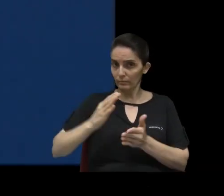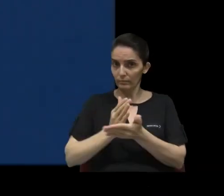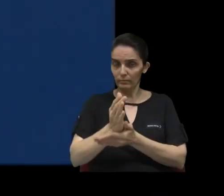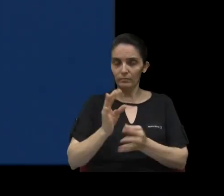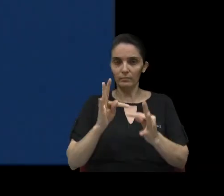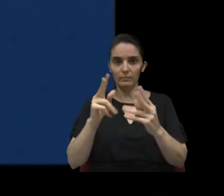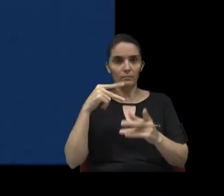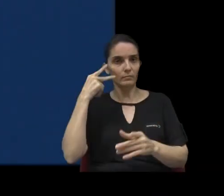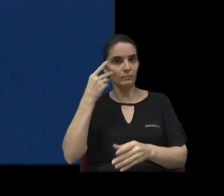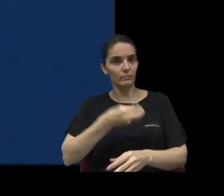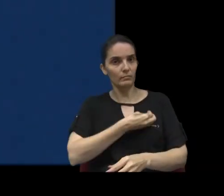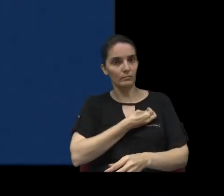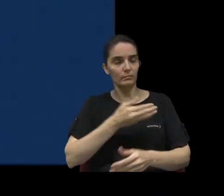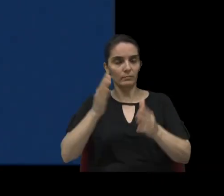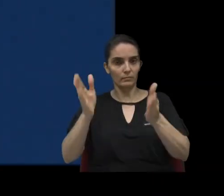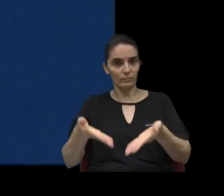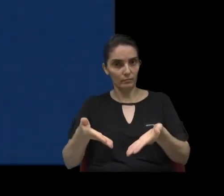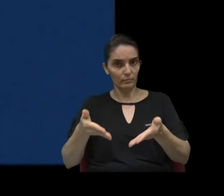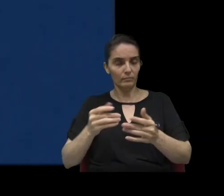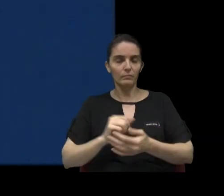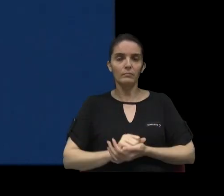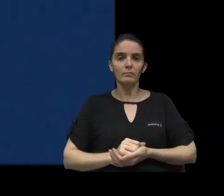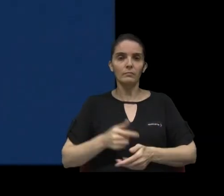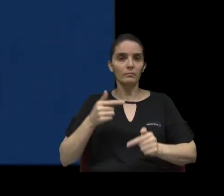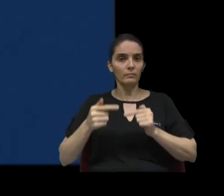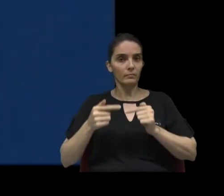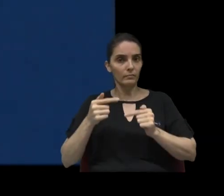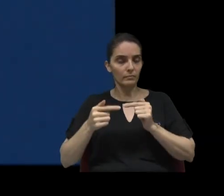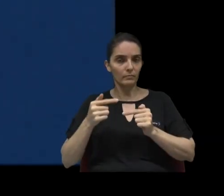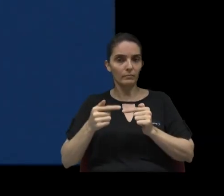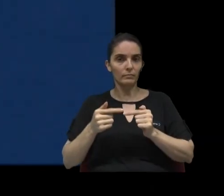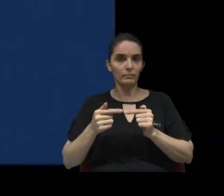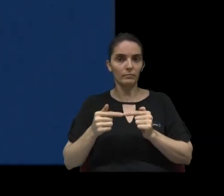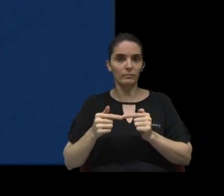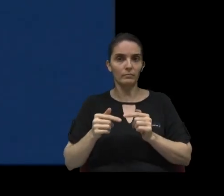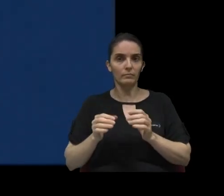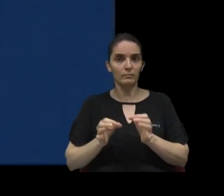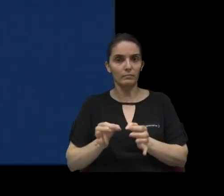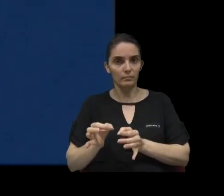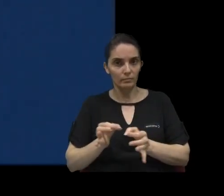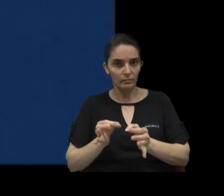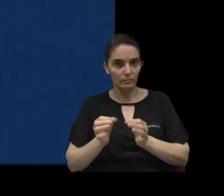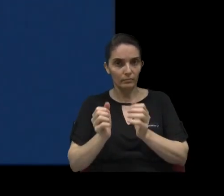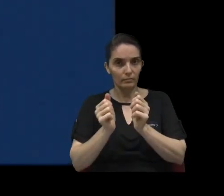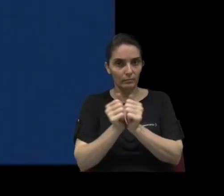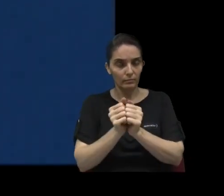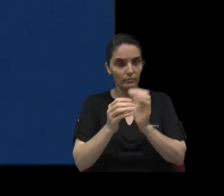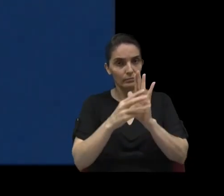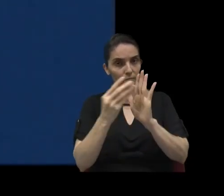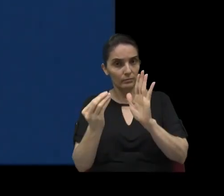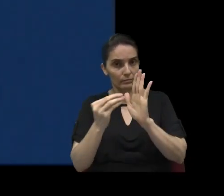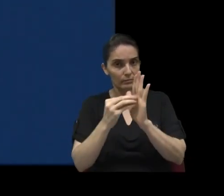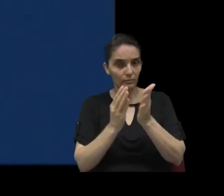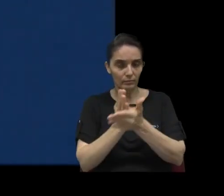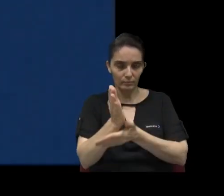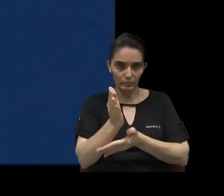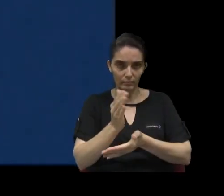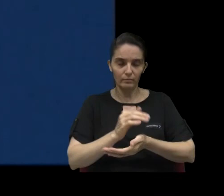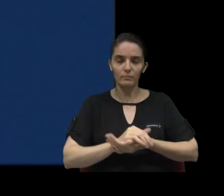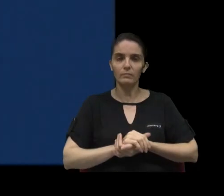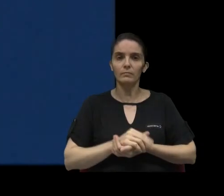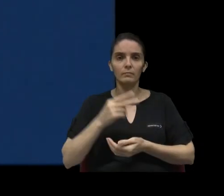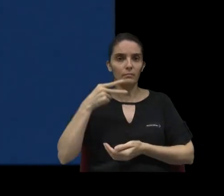plenário. Agora está em discussão o projeto com as emendas aprovadas.